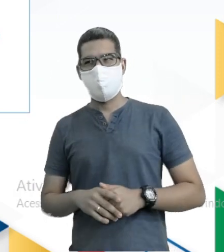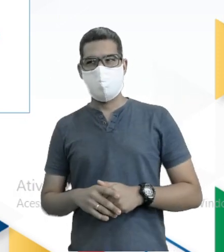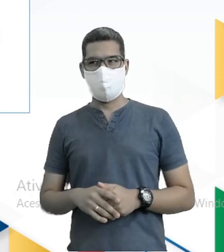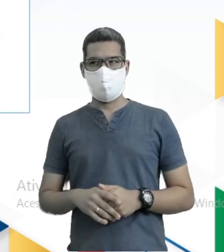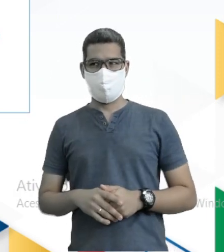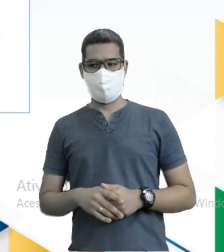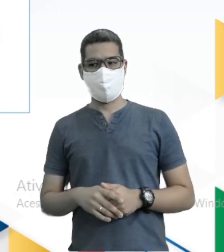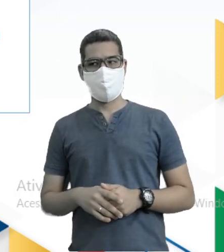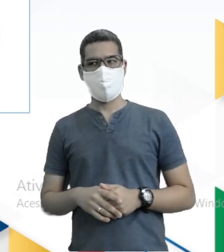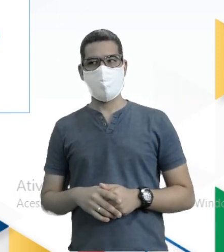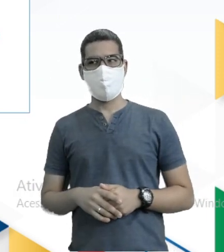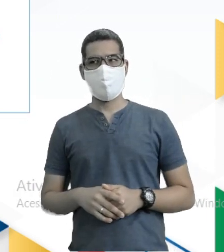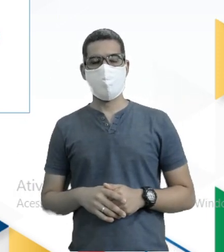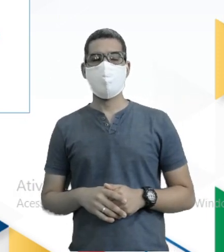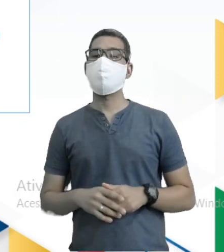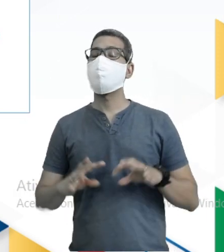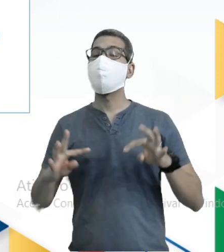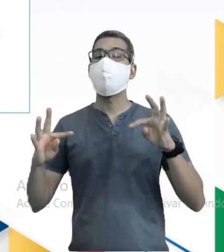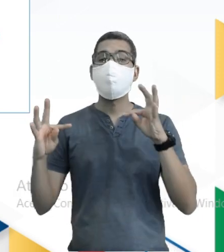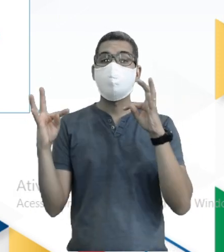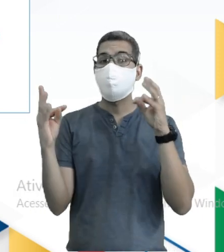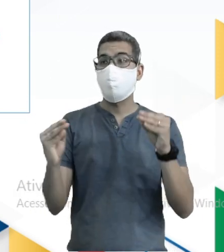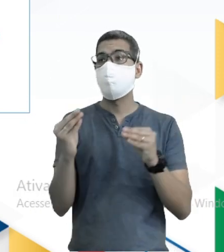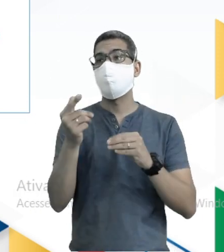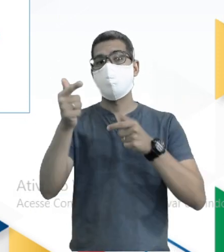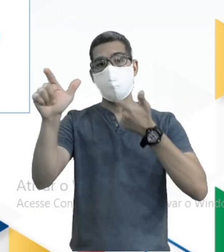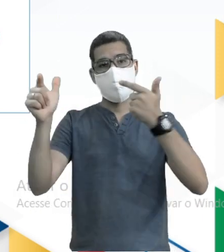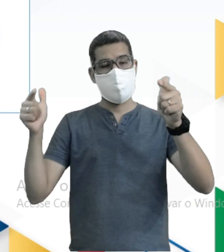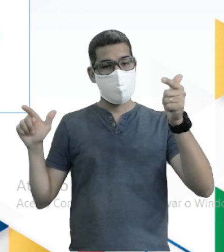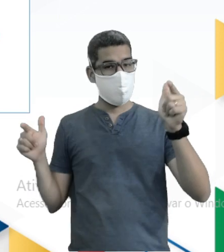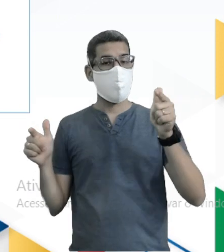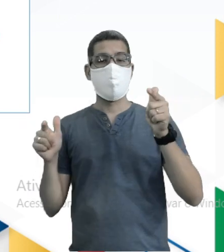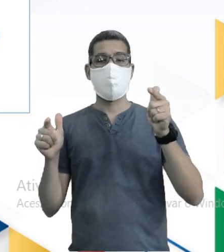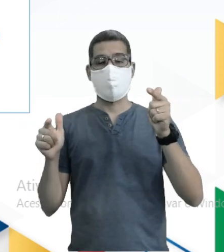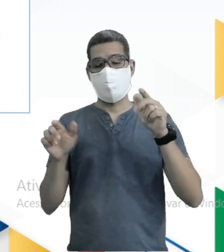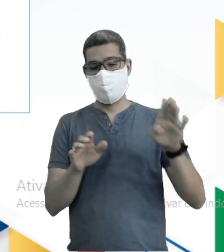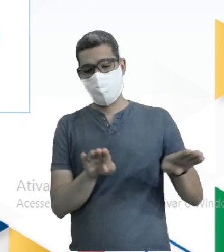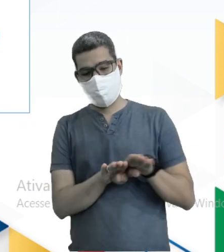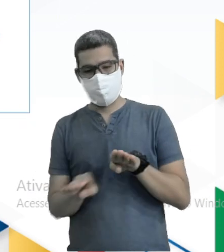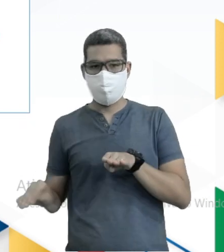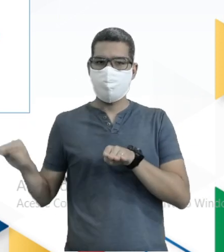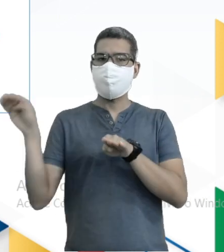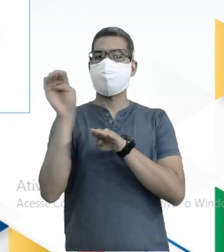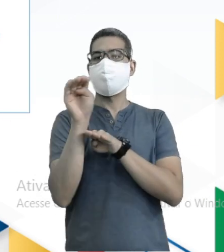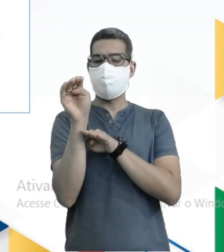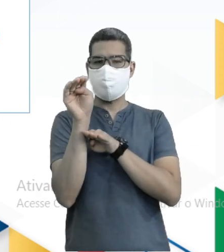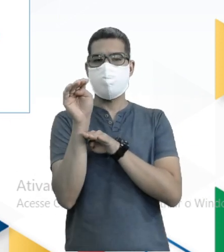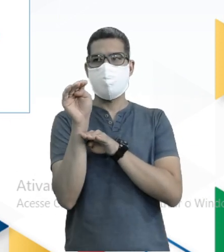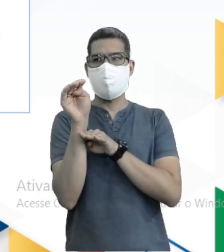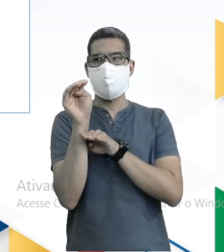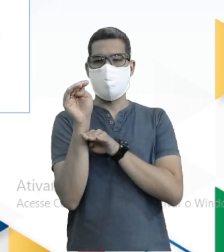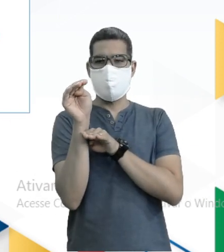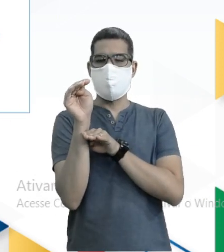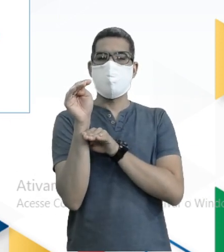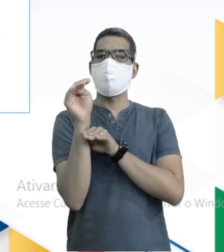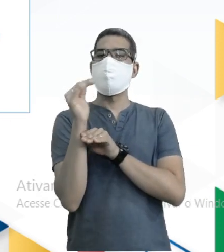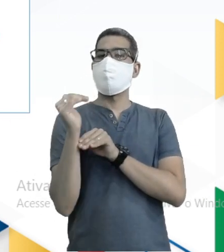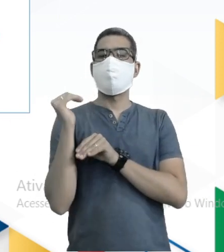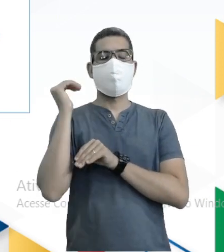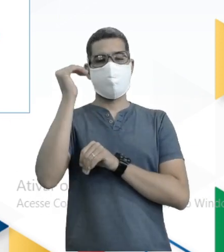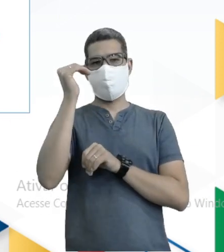parâmetro e de validade a todas as outras espécies normativas, situando-se no topo